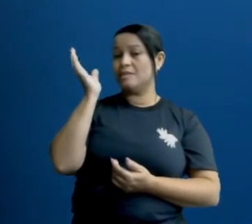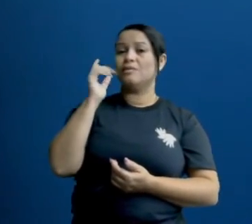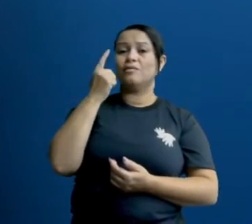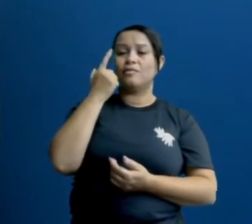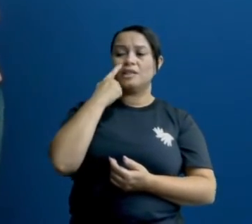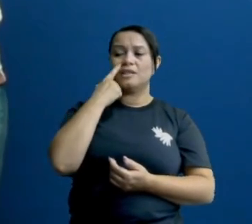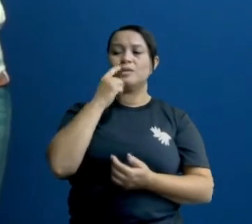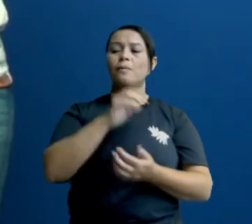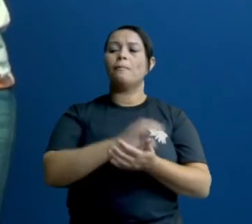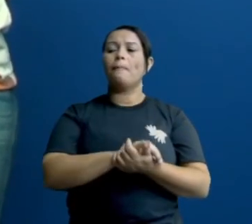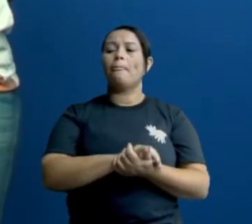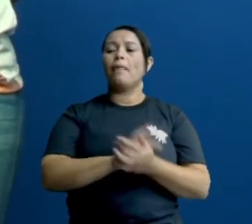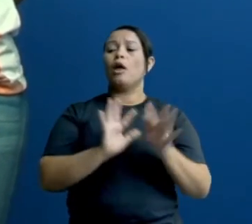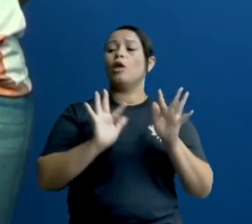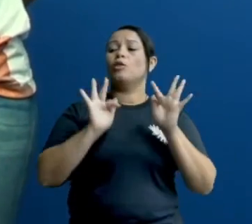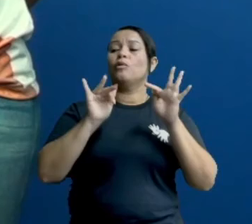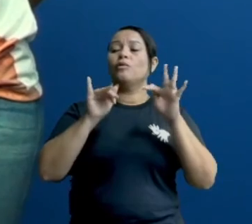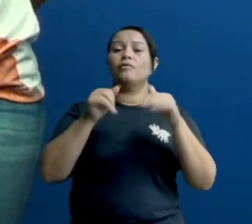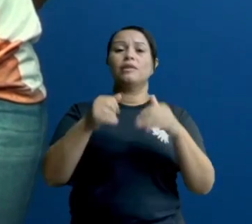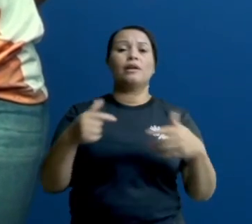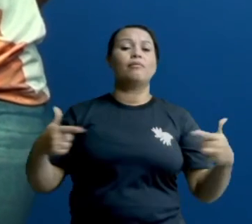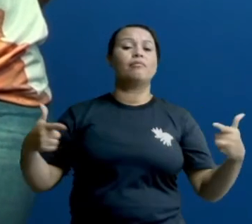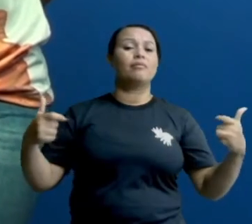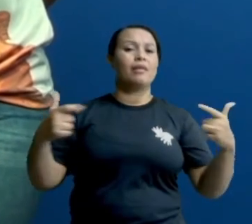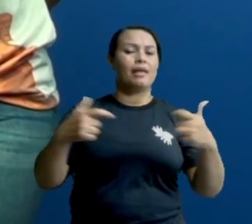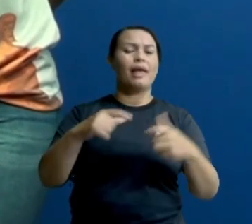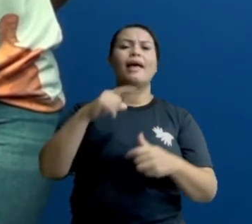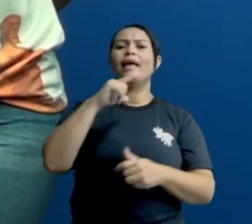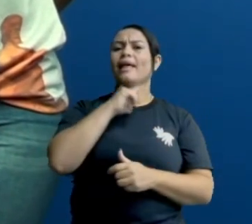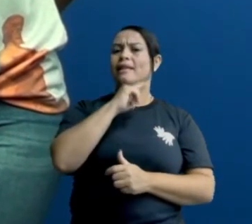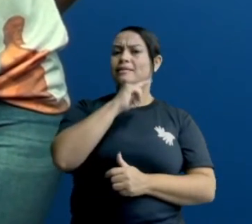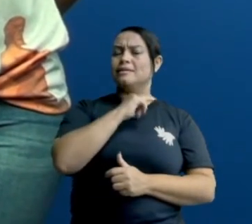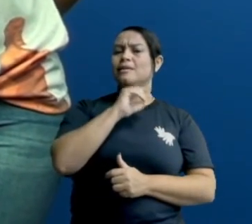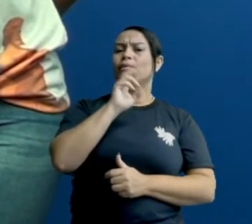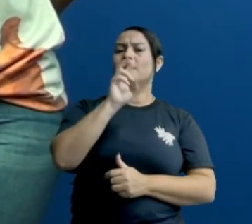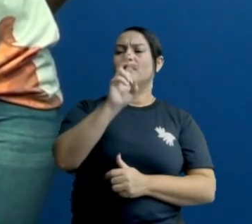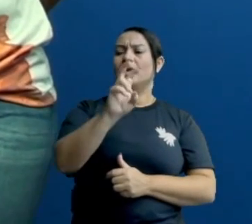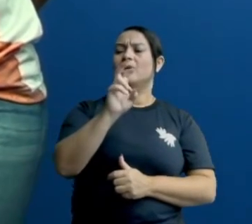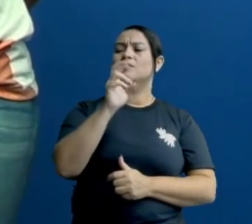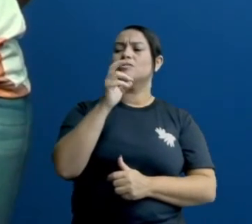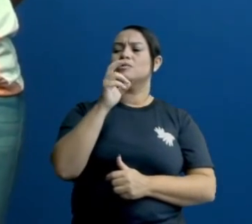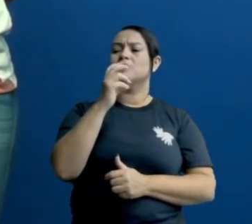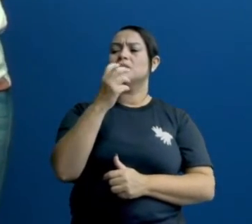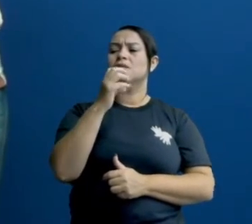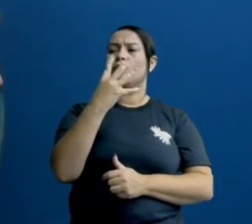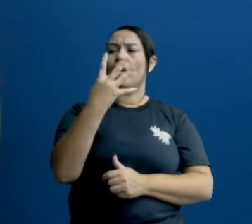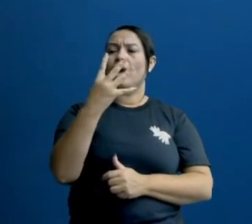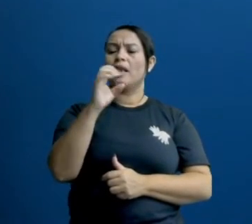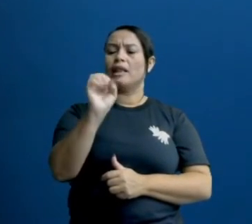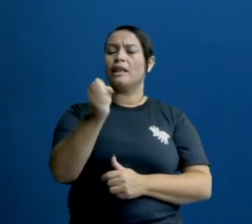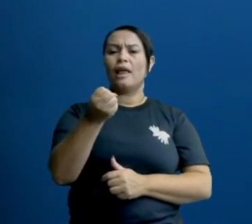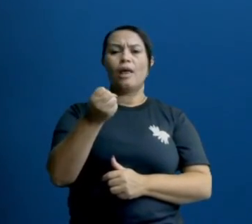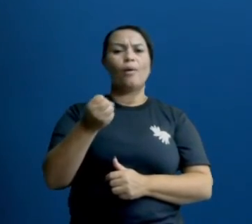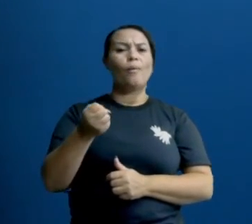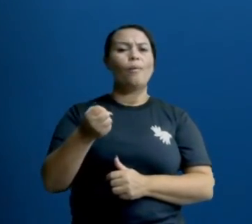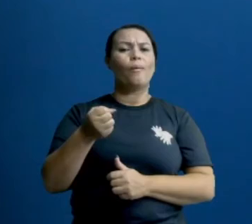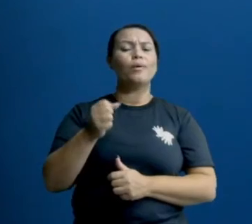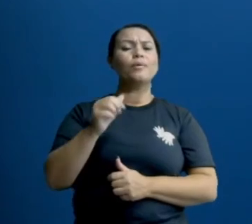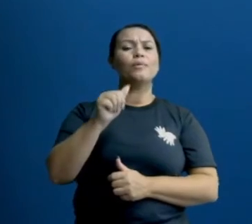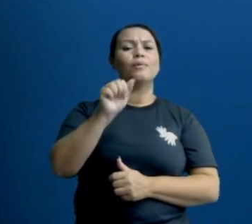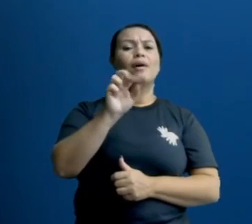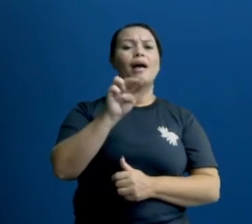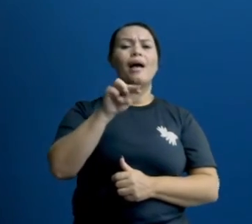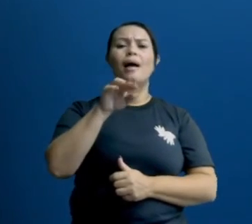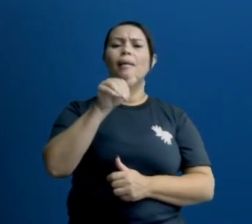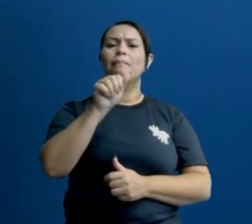Então, ó, ao final da batalha, eles ficaram com 548 armas. Vamos para mais